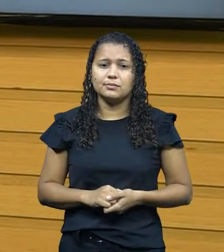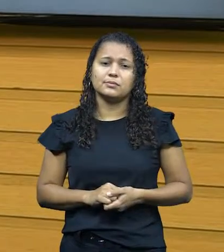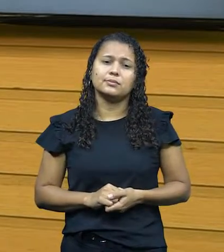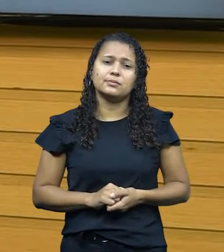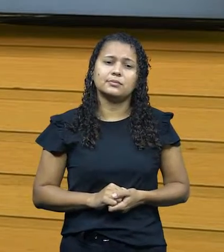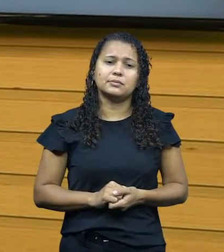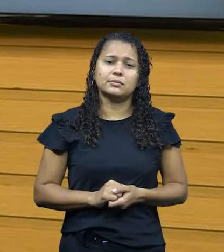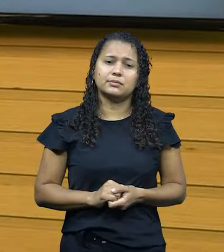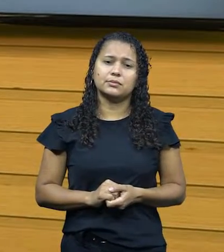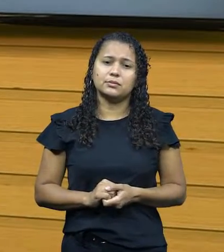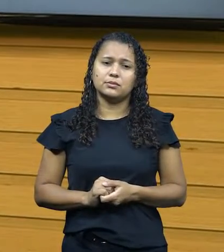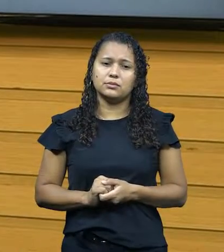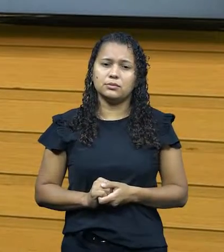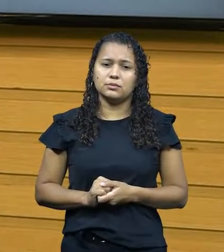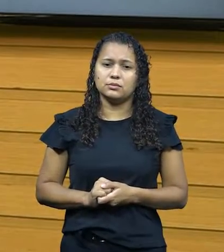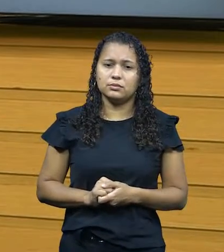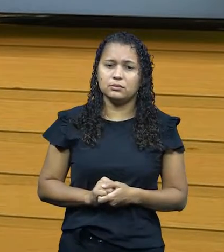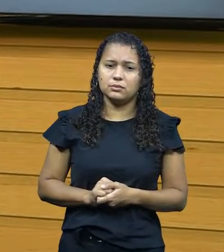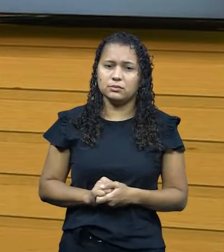sua